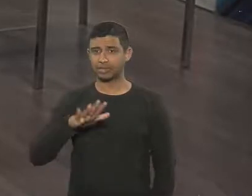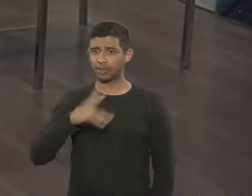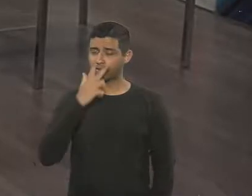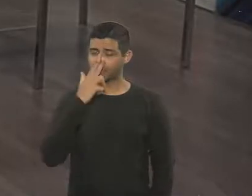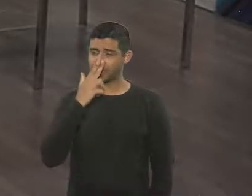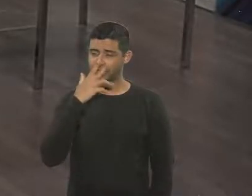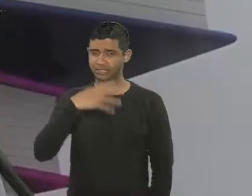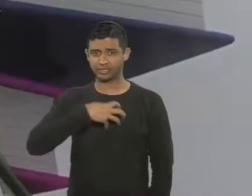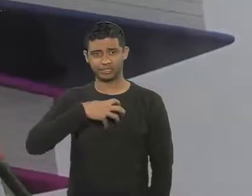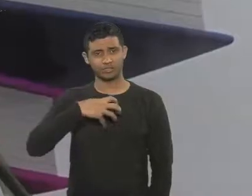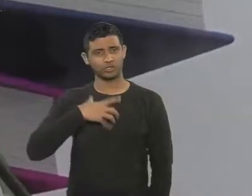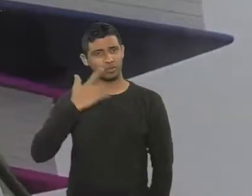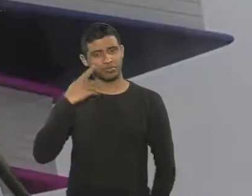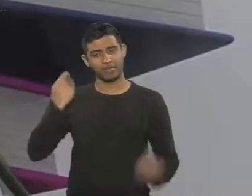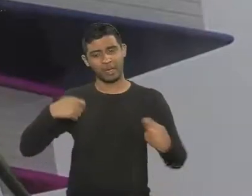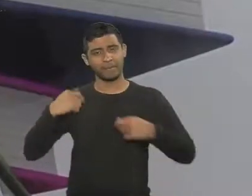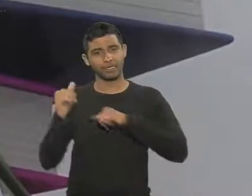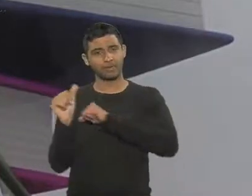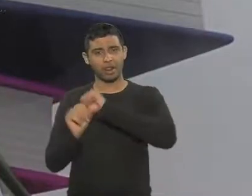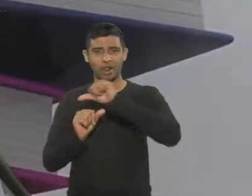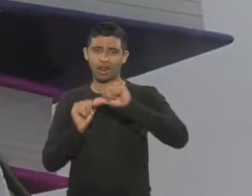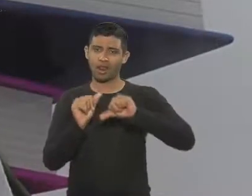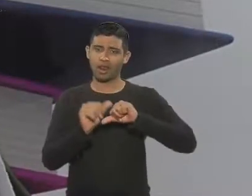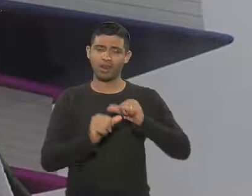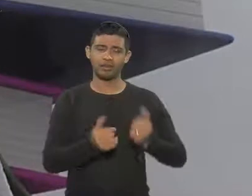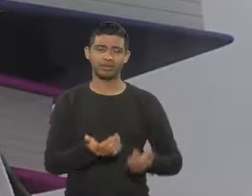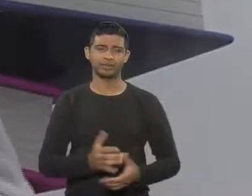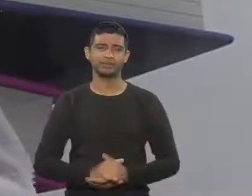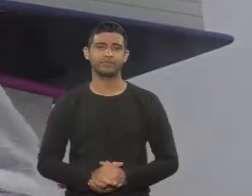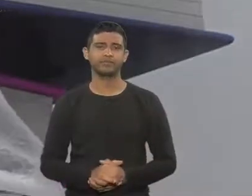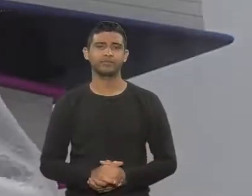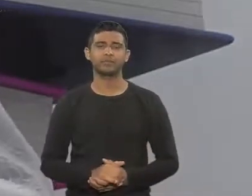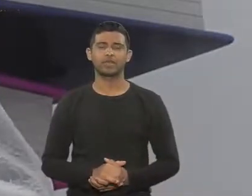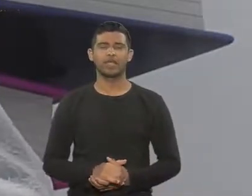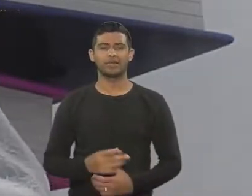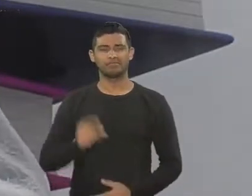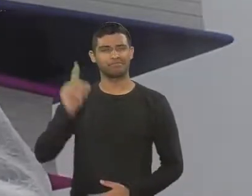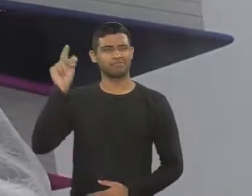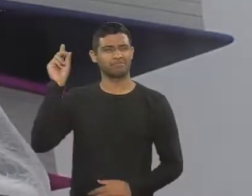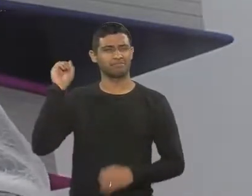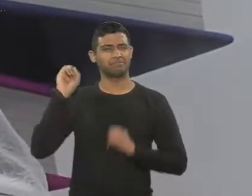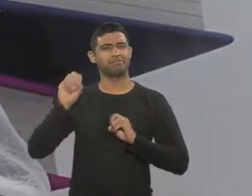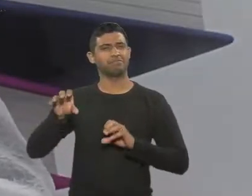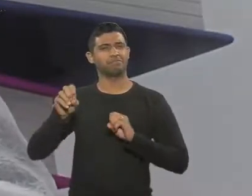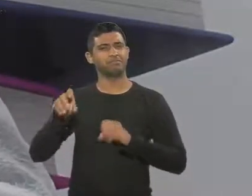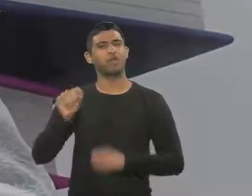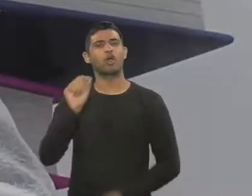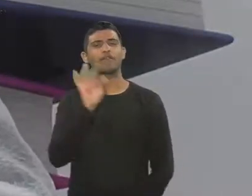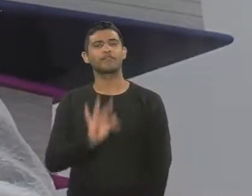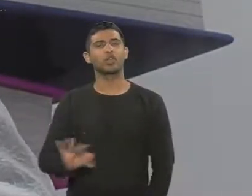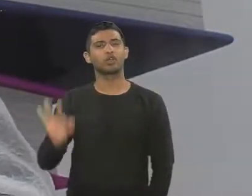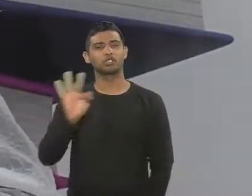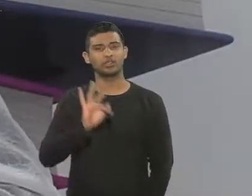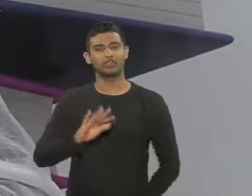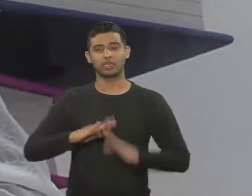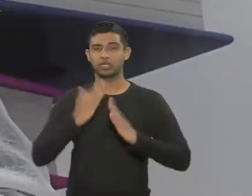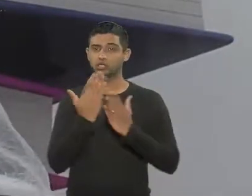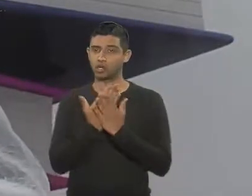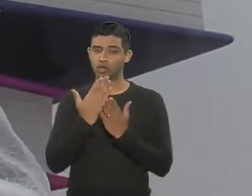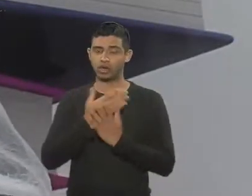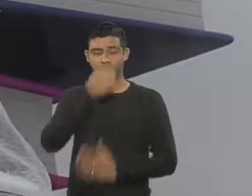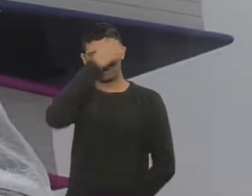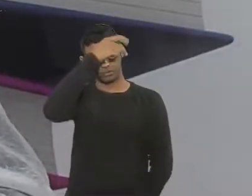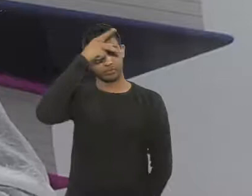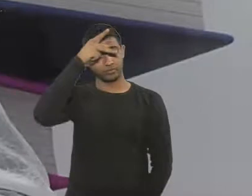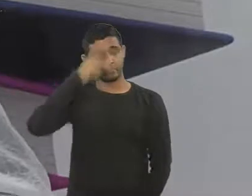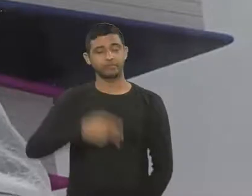que pede uma reformulação. Né? Eu dei aula há muito tempo. Eu dava aula de filosofia em escola